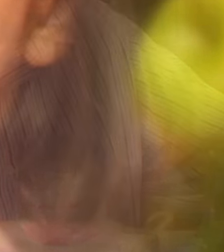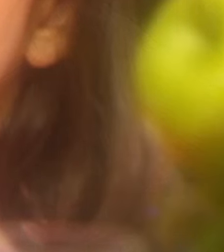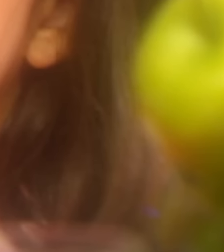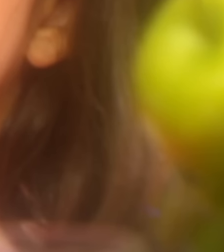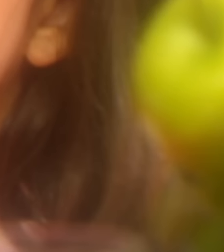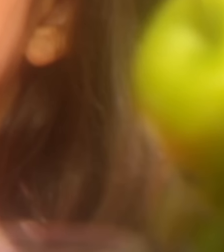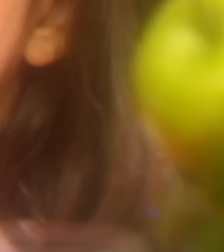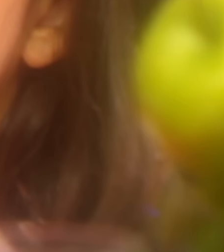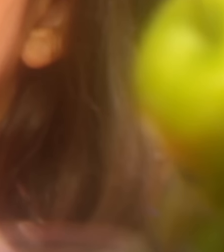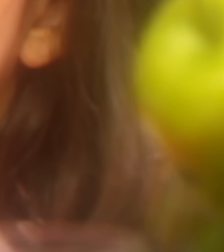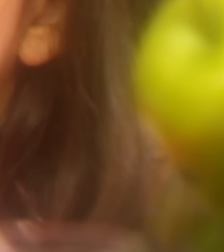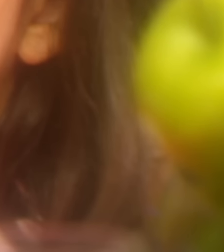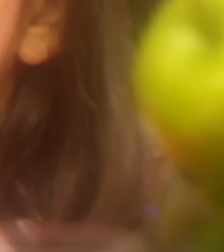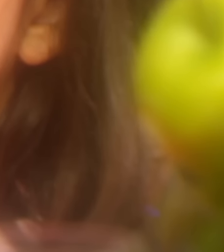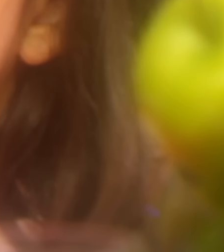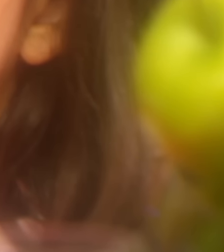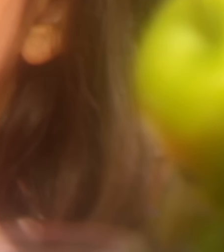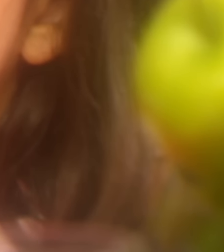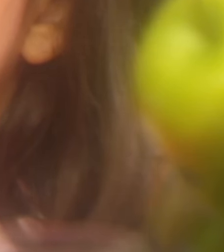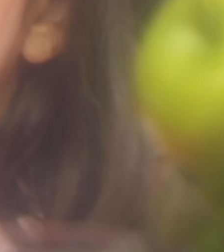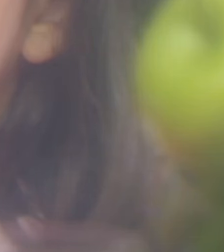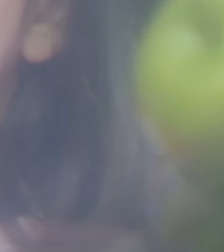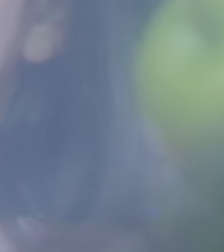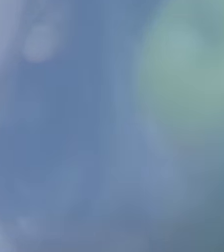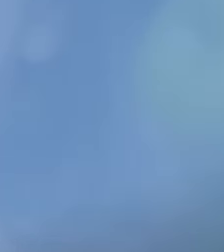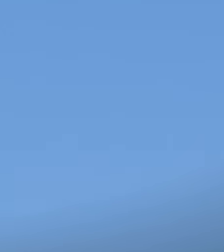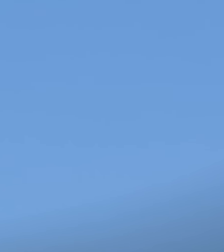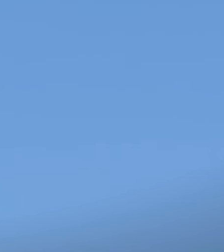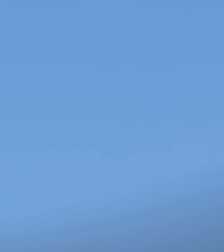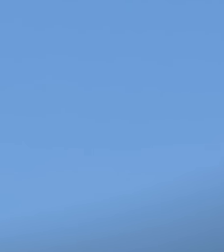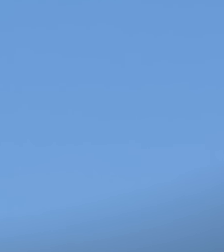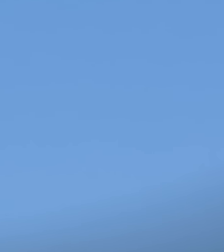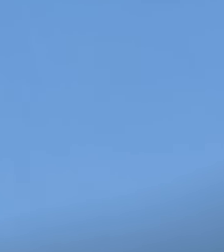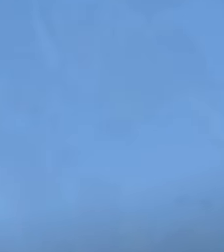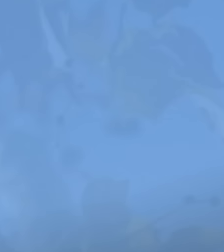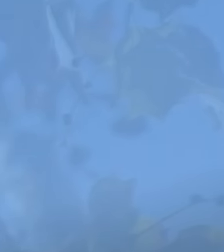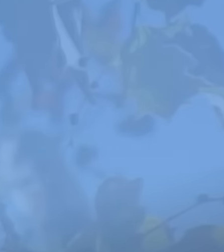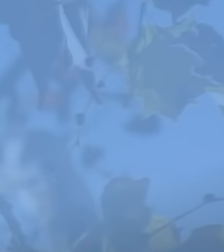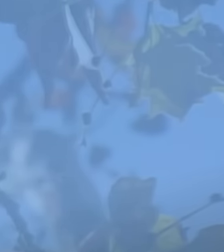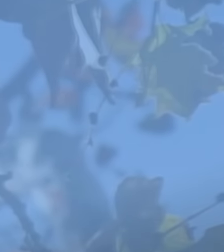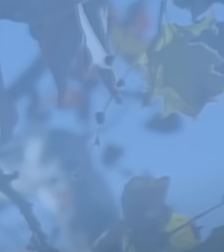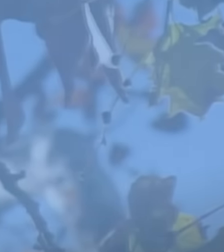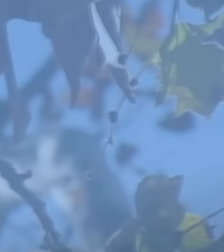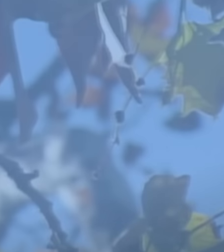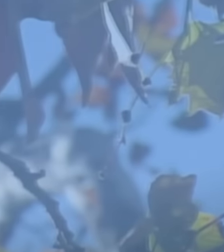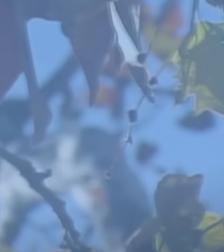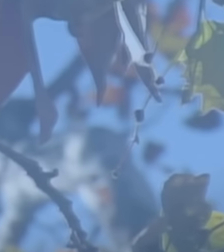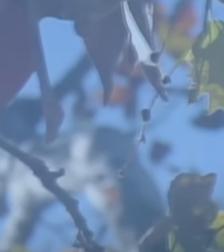agradecer, pois só